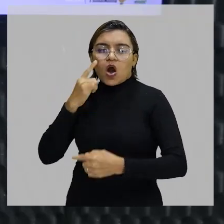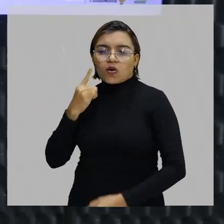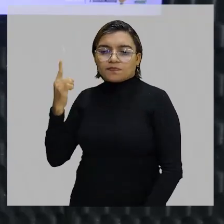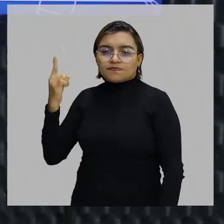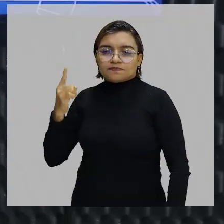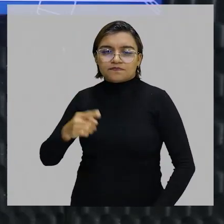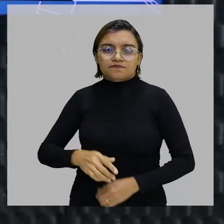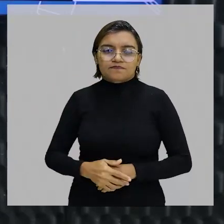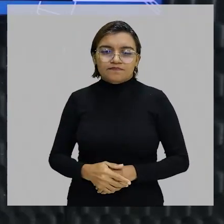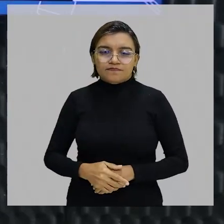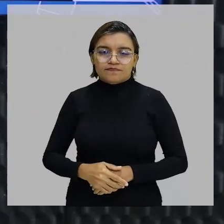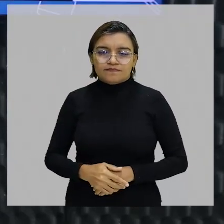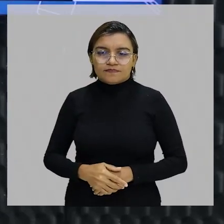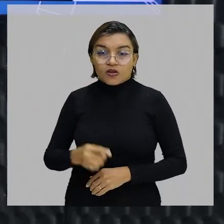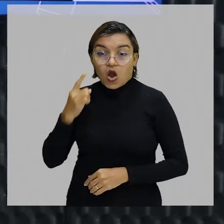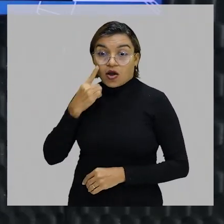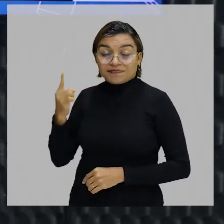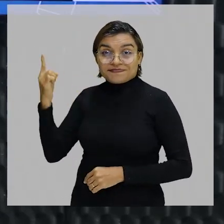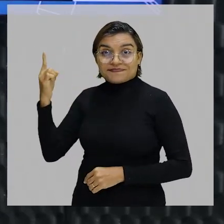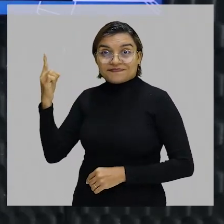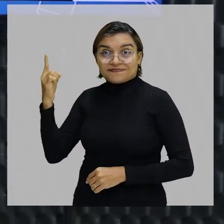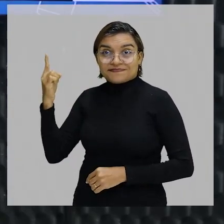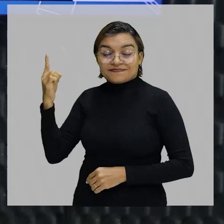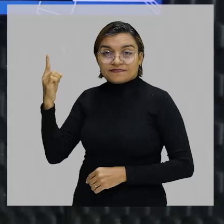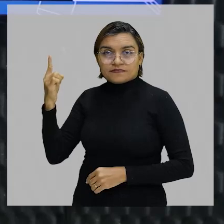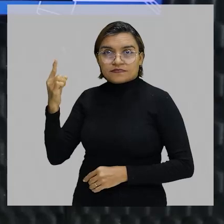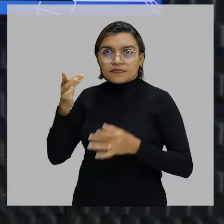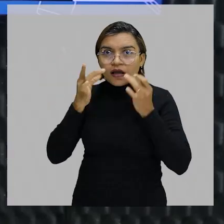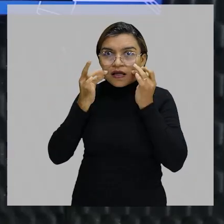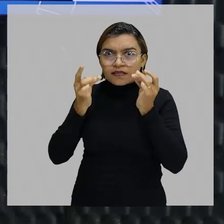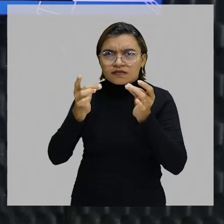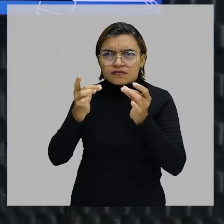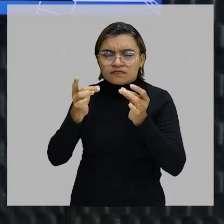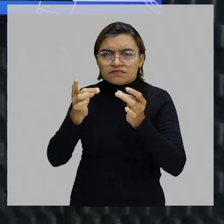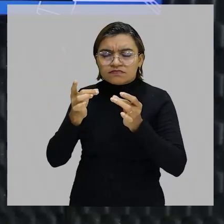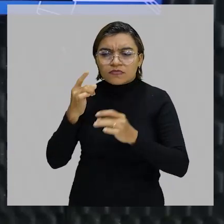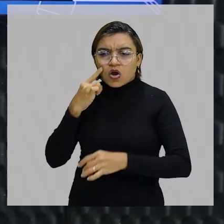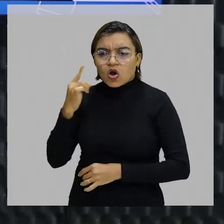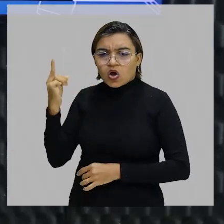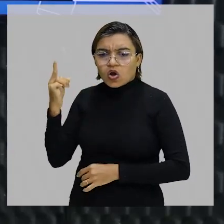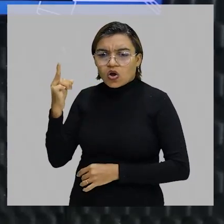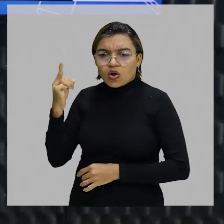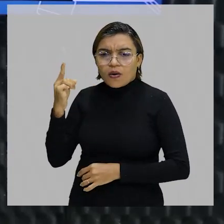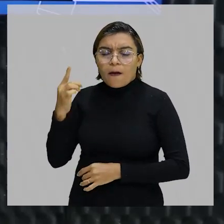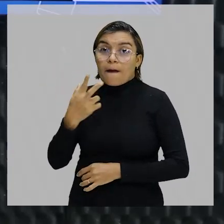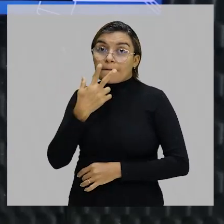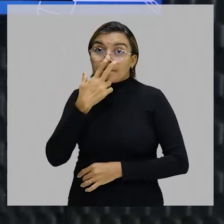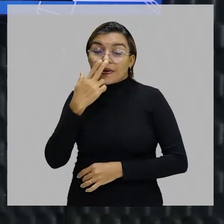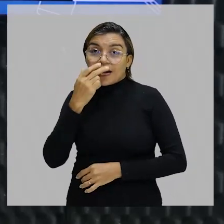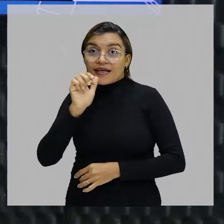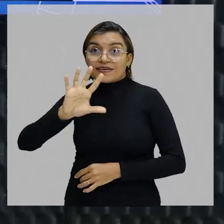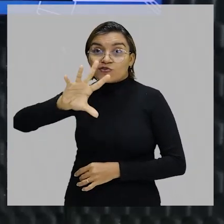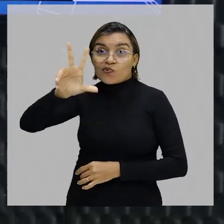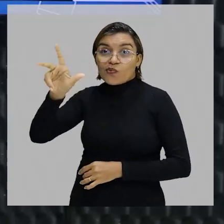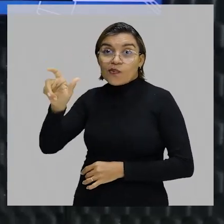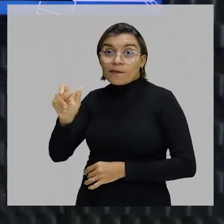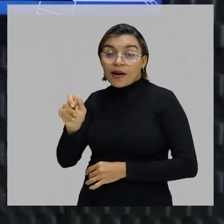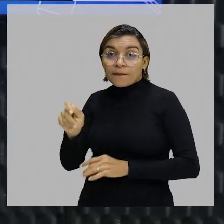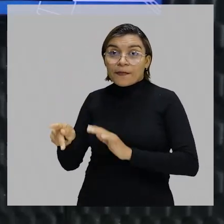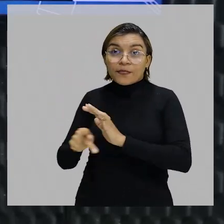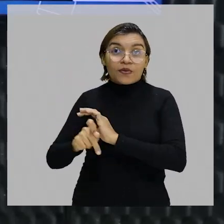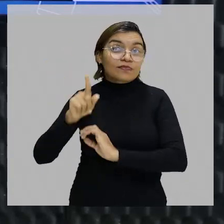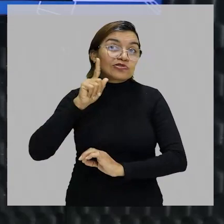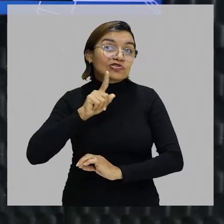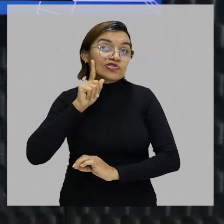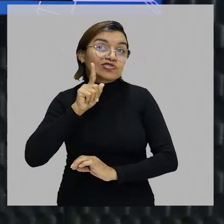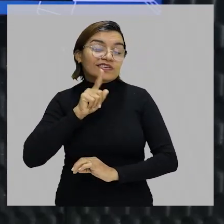rapidamente. Olha só. Alguém prestou atenção? É o mapa dos Estados Unidos. A produção de cinema sai dos